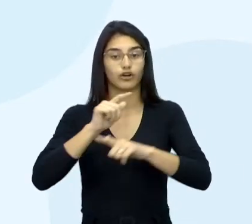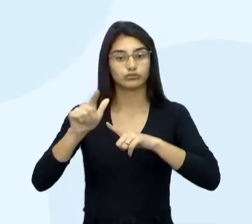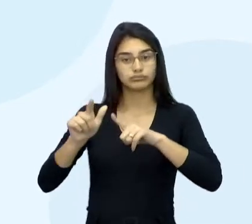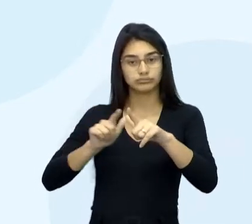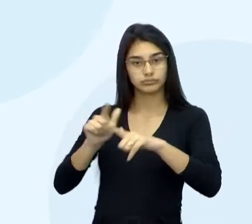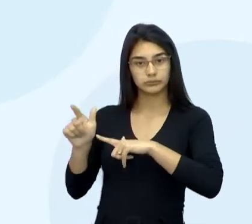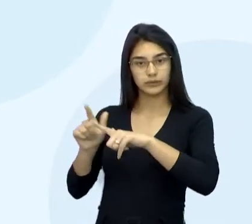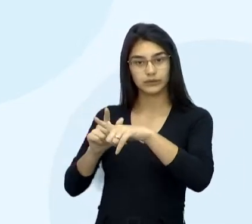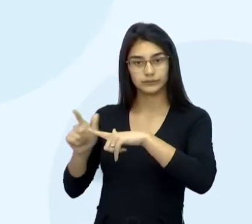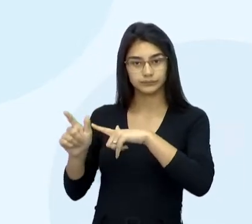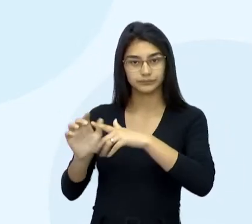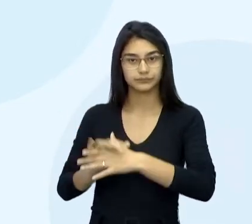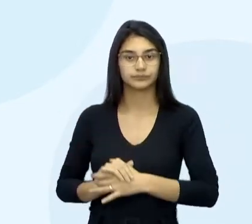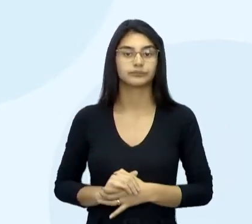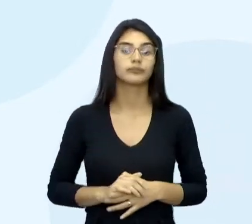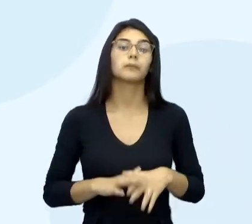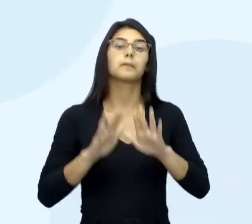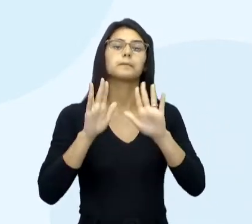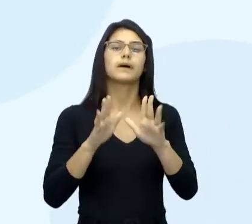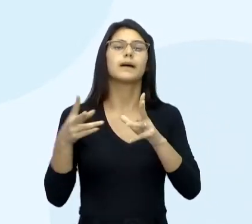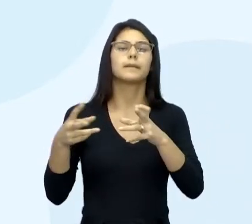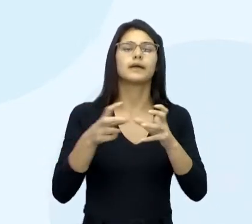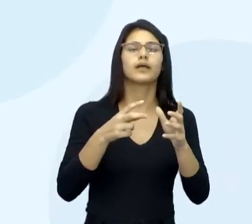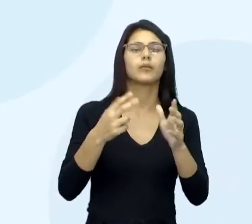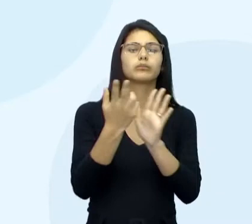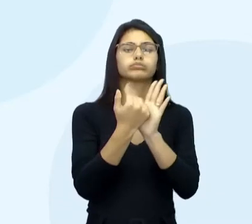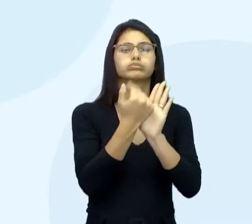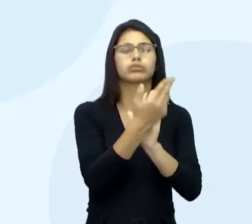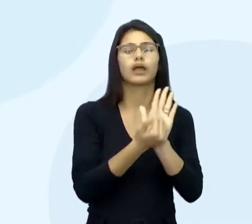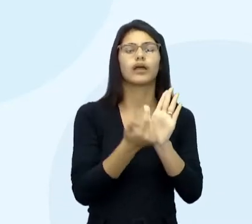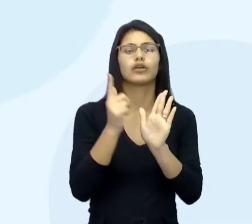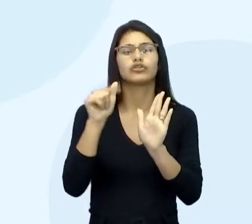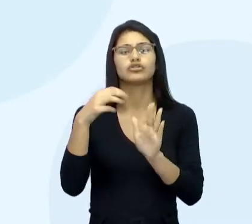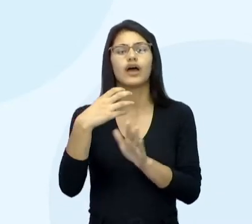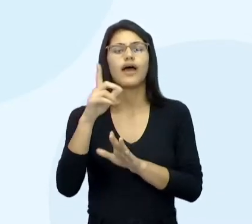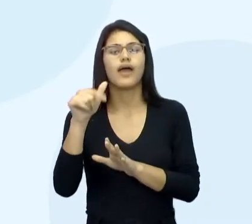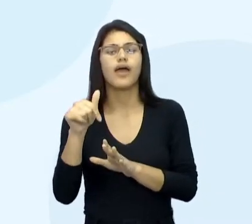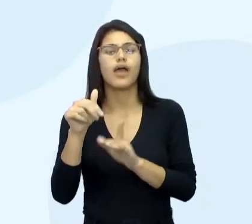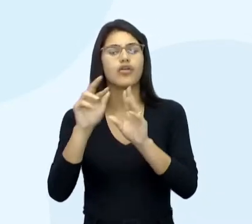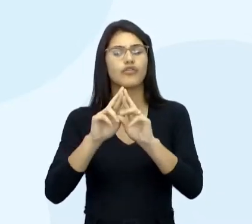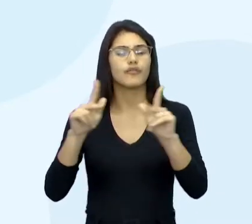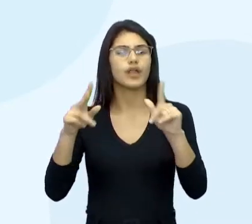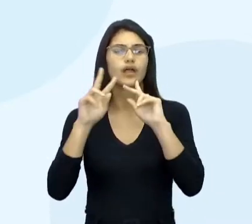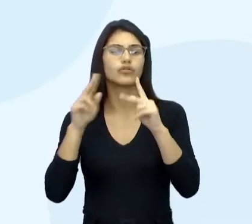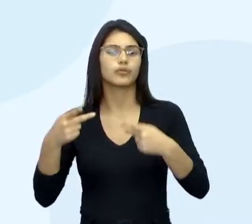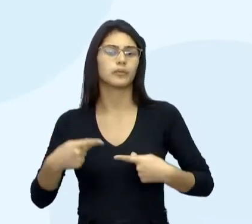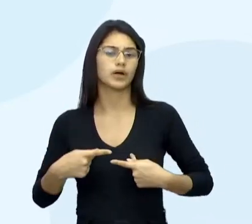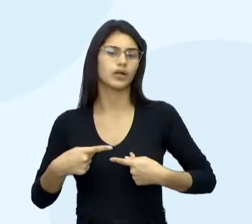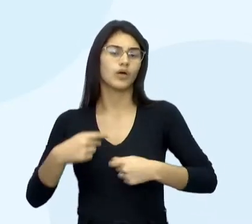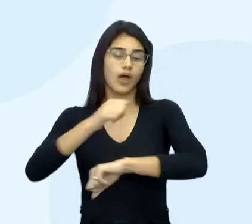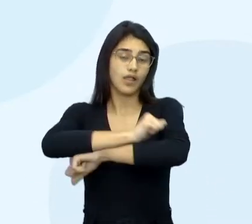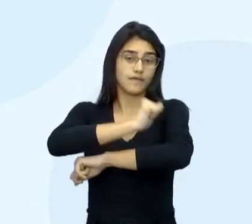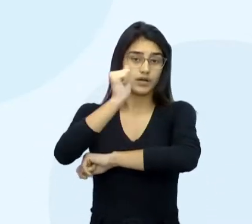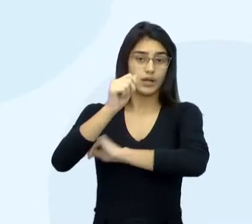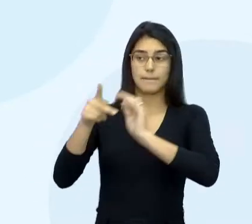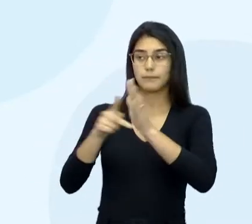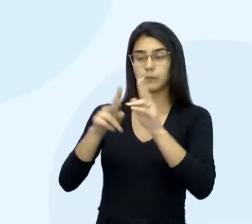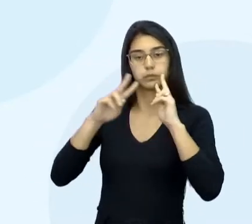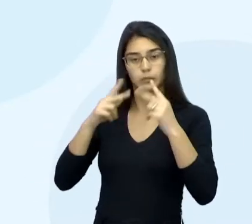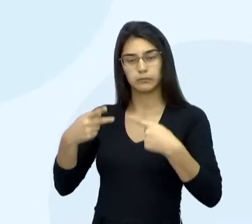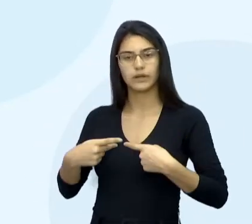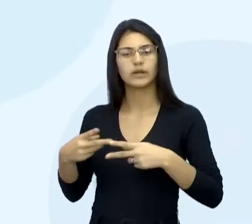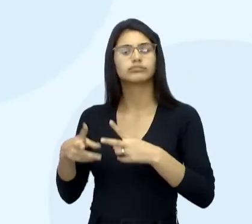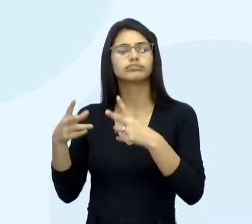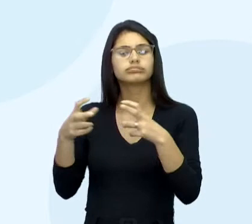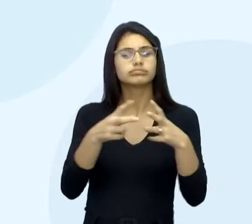trabalho, tá? Mas veja essa figura aí que já é uma outra construção humana, a alavanca é uma construção humana, mas